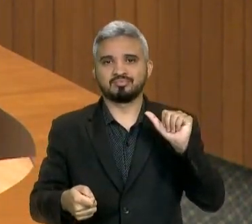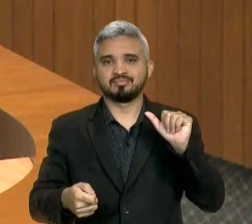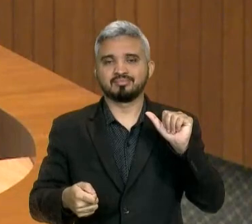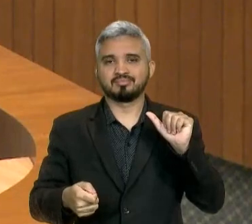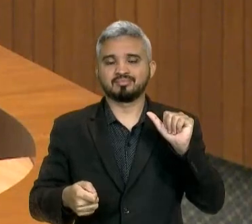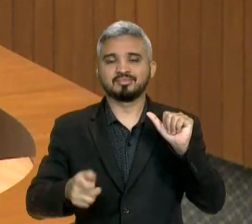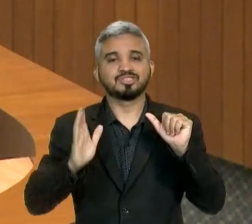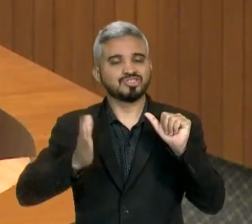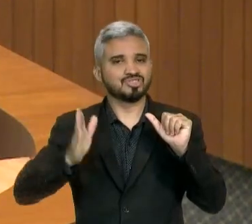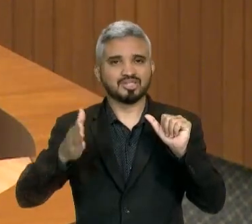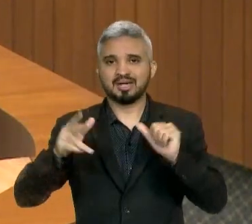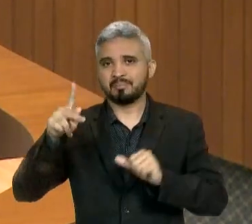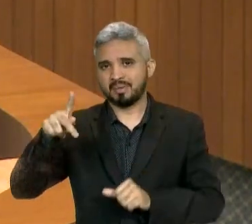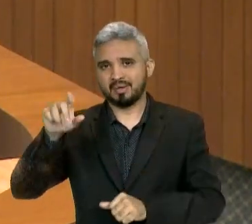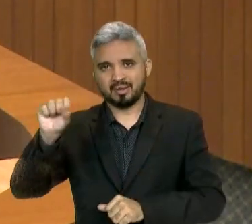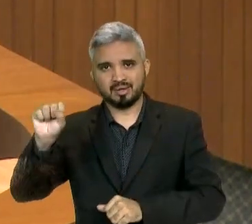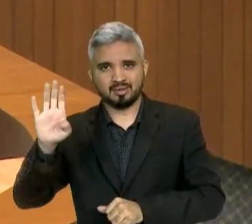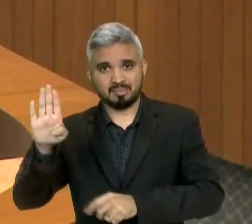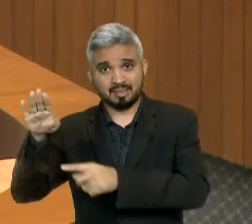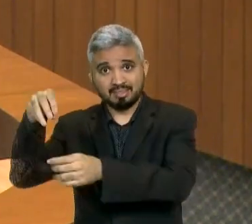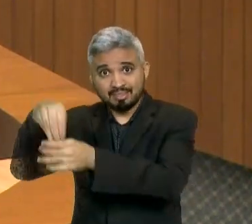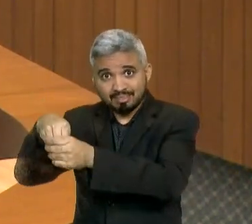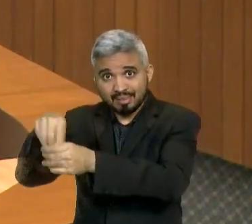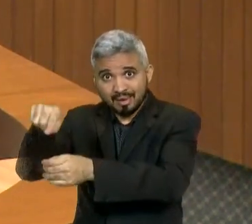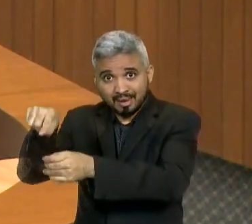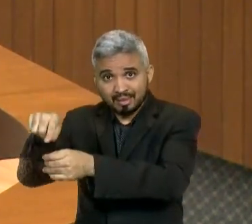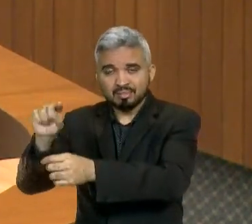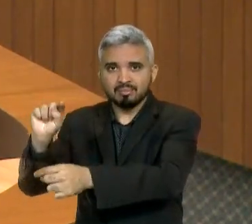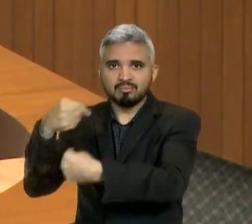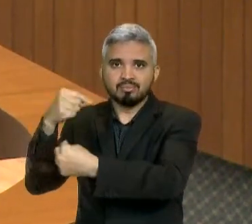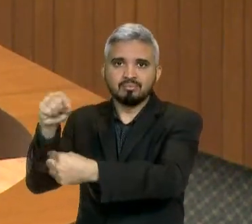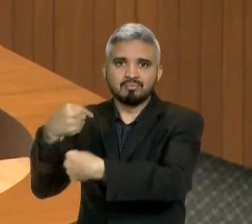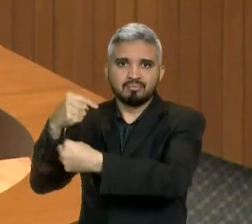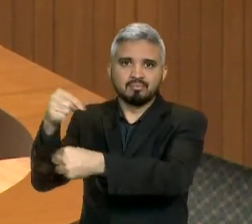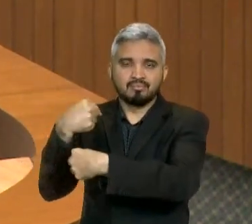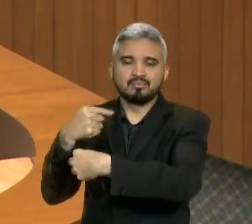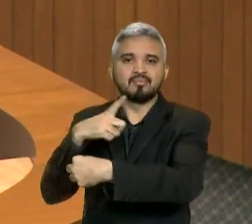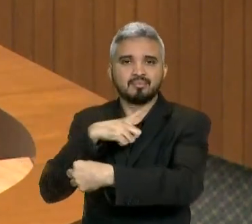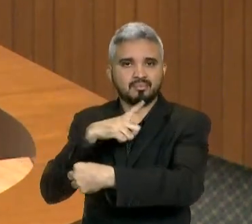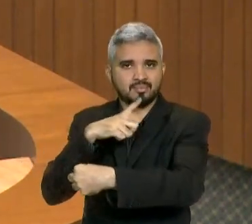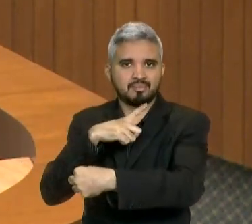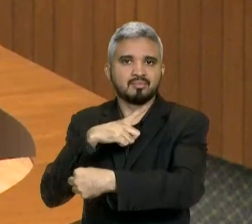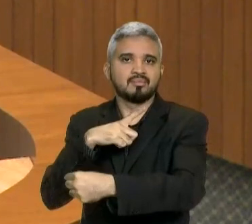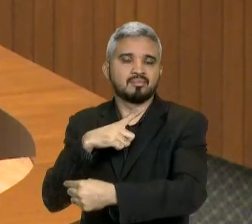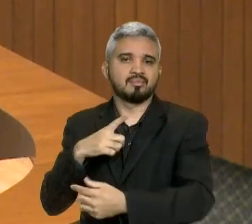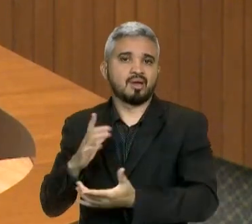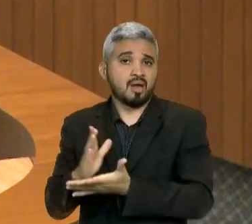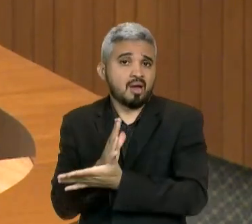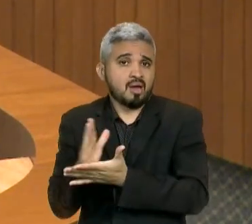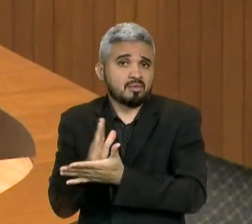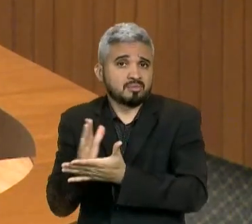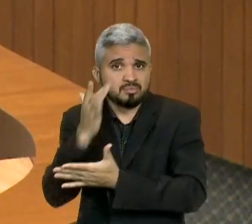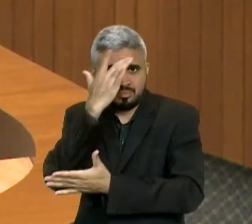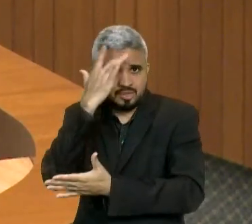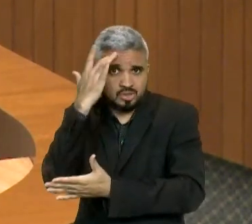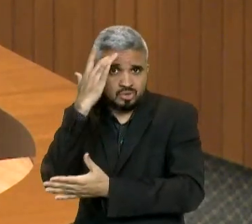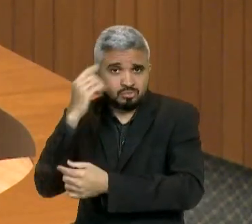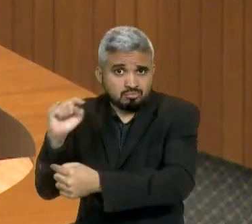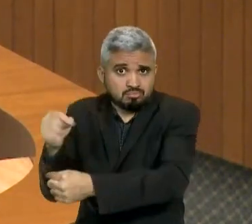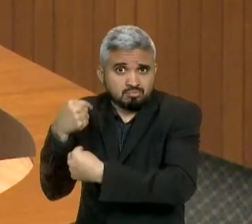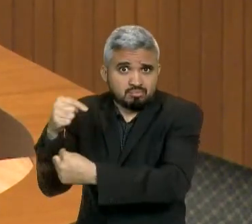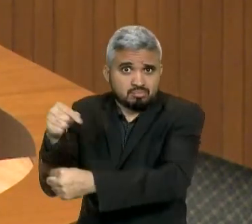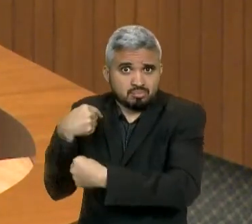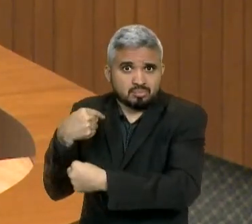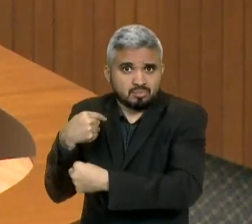Mas não foi uma perseguição de todos. E até os que me perseguiram, de certa forma, isso aí só